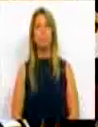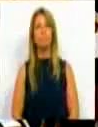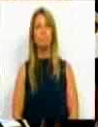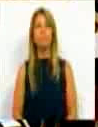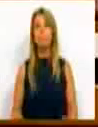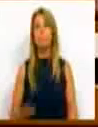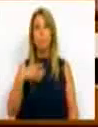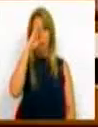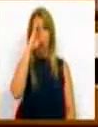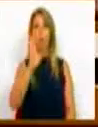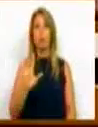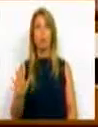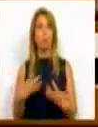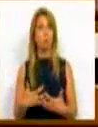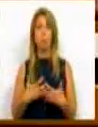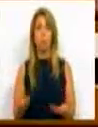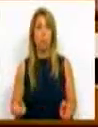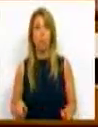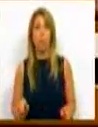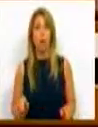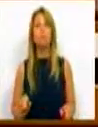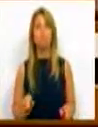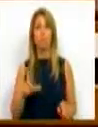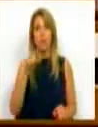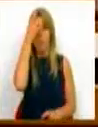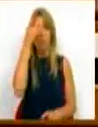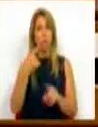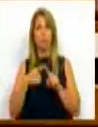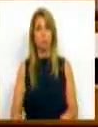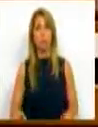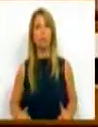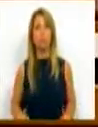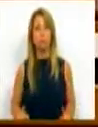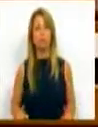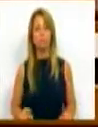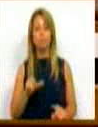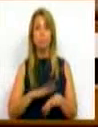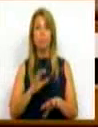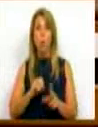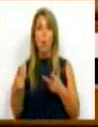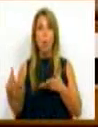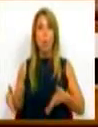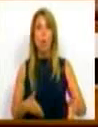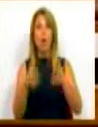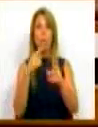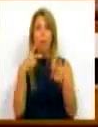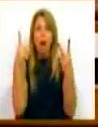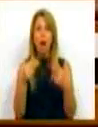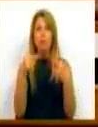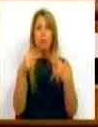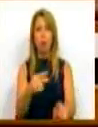O que se sabe, sem dúvidas, e também nos divide, é que o caminho da austeridade excessiva que nos